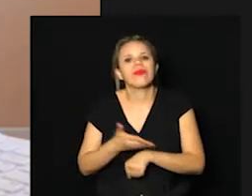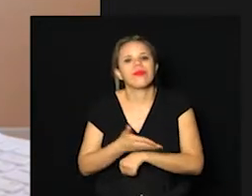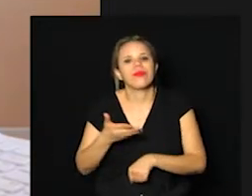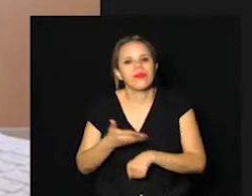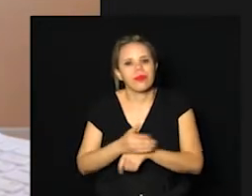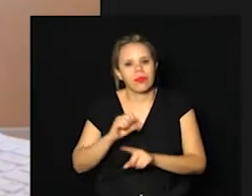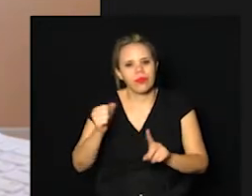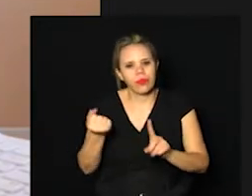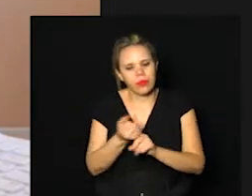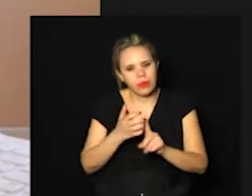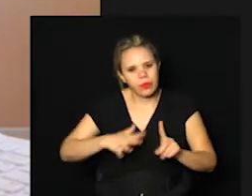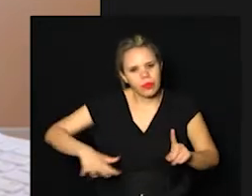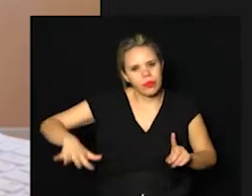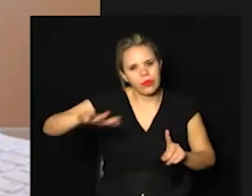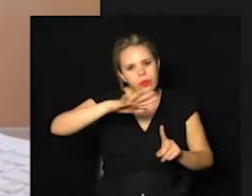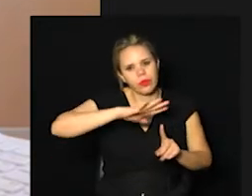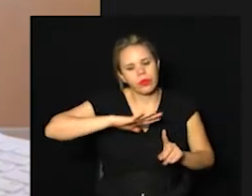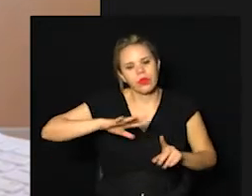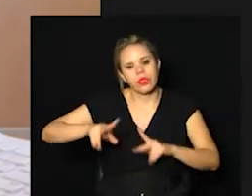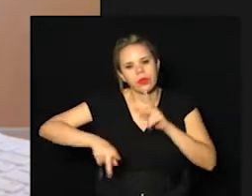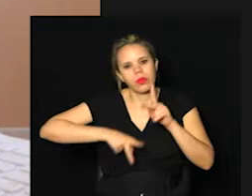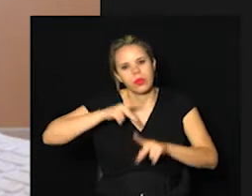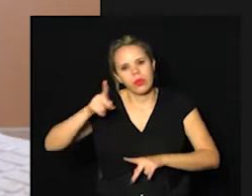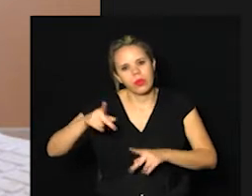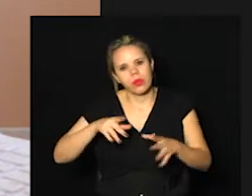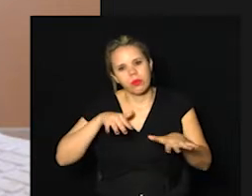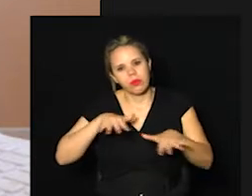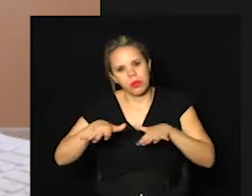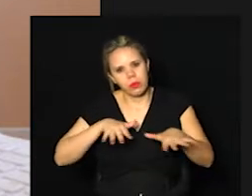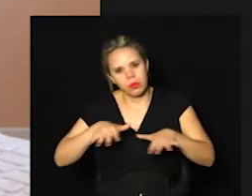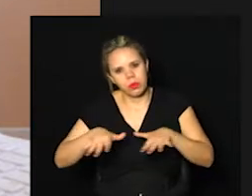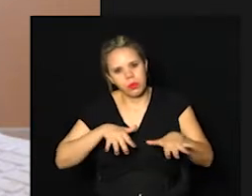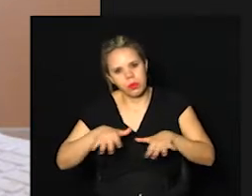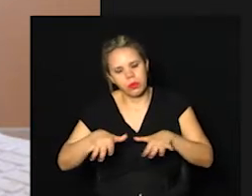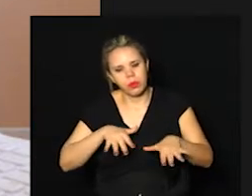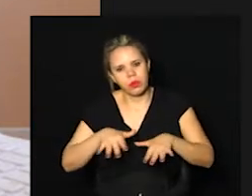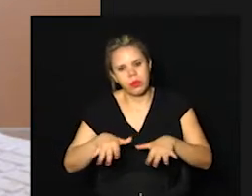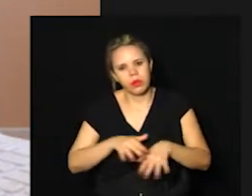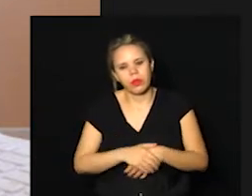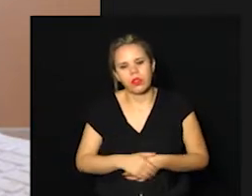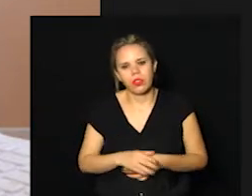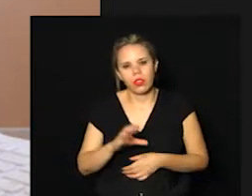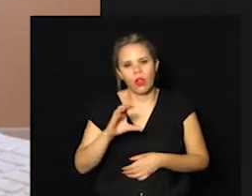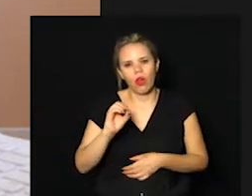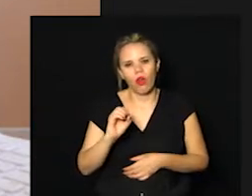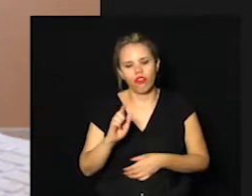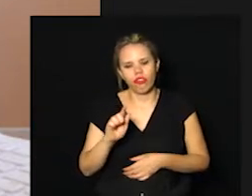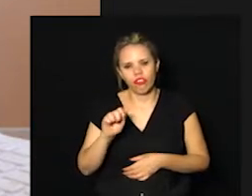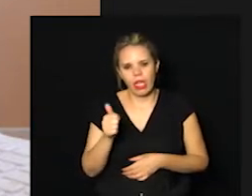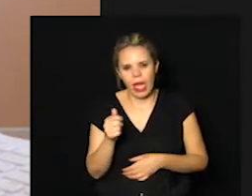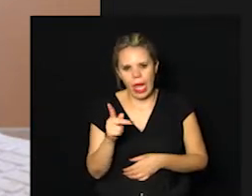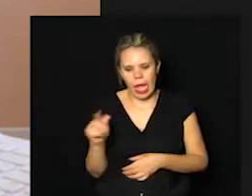da sociedade civil, tivemos a participação de movimentos ali da Congeapa também,